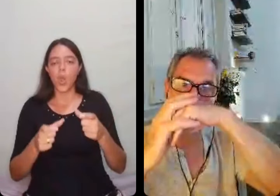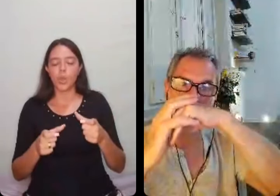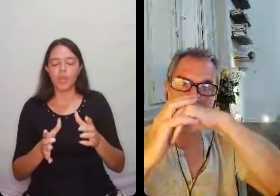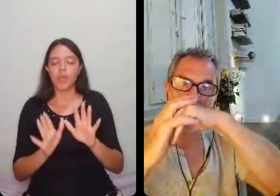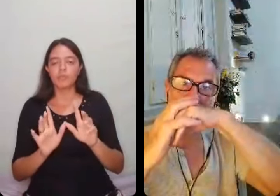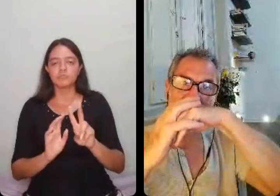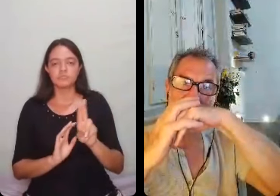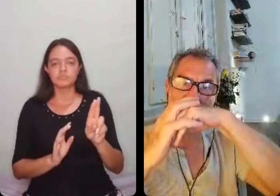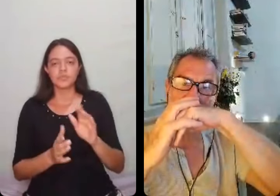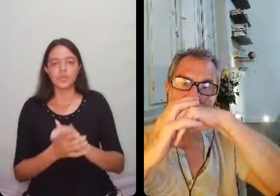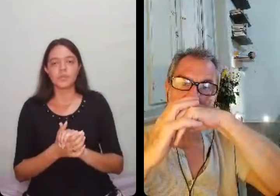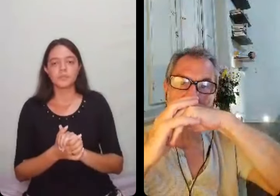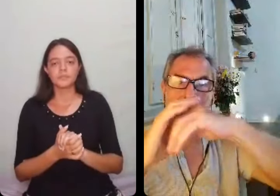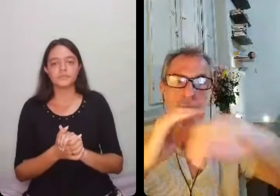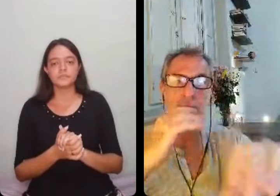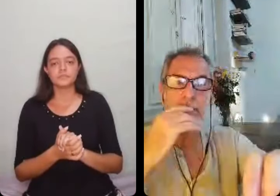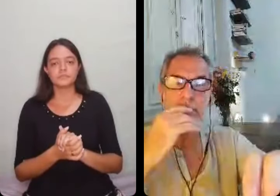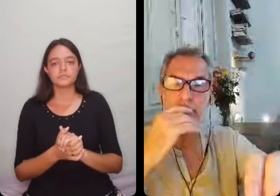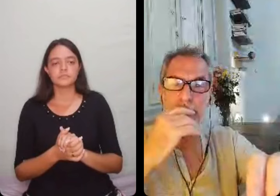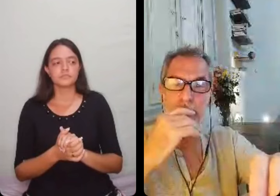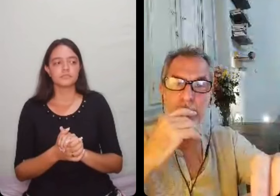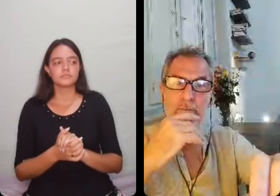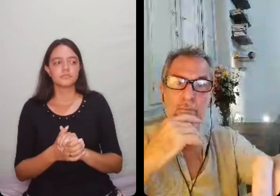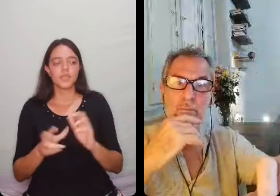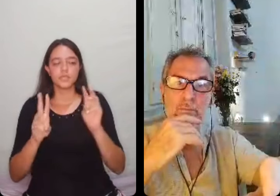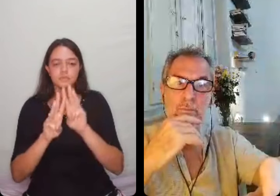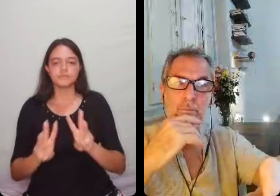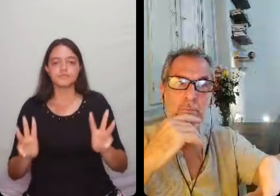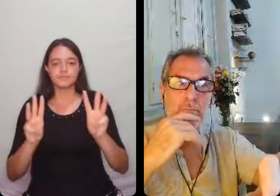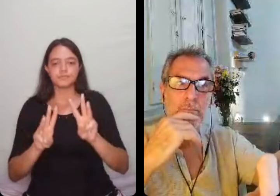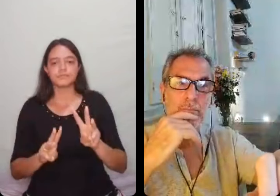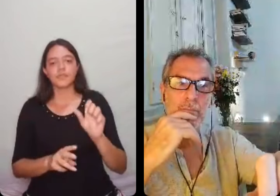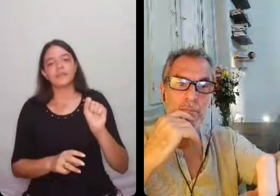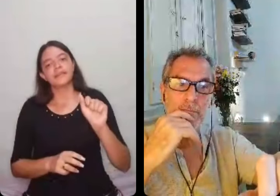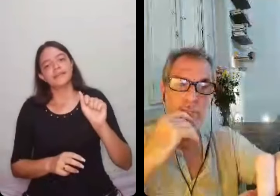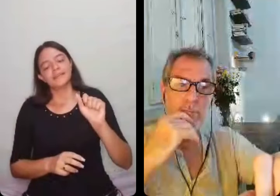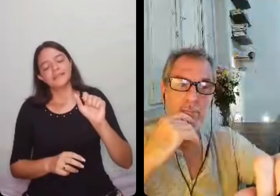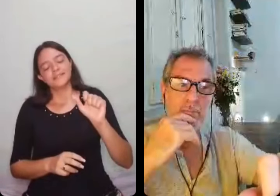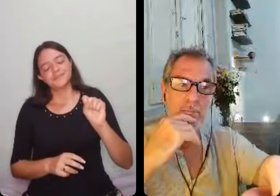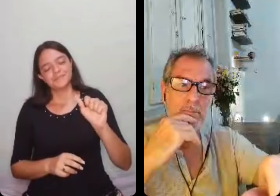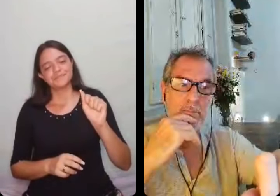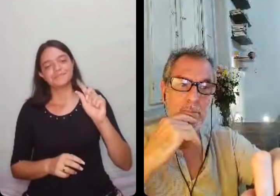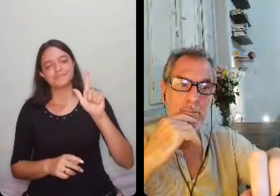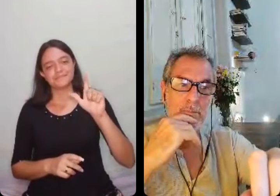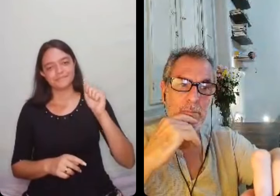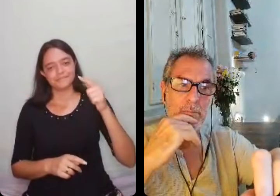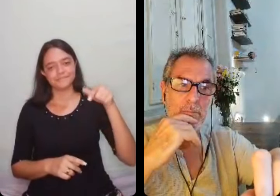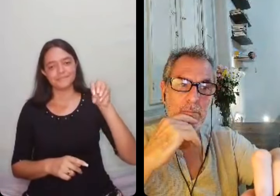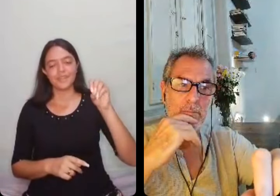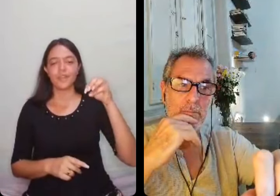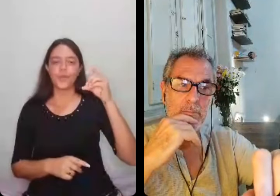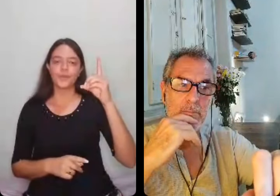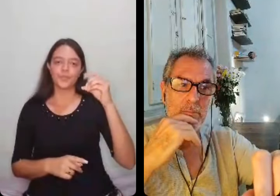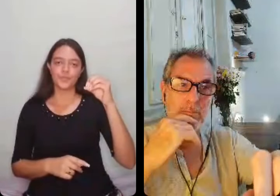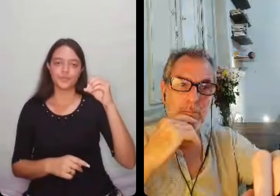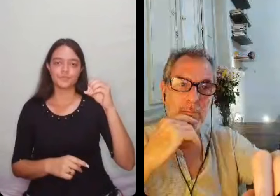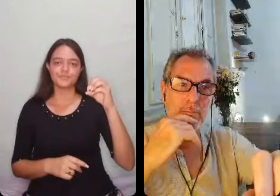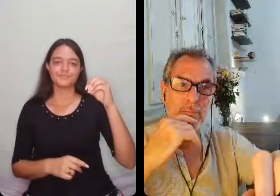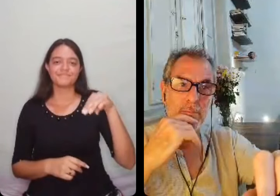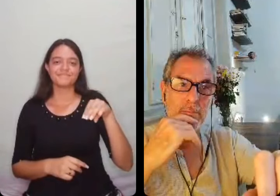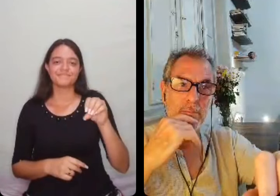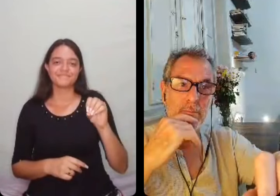site salãodomovimento.arte.br ou pela bio, né, do meu Instagram, Jussara Miller.